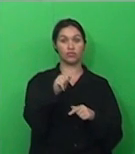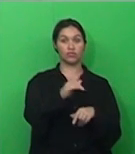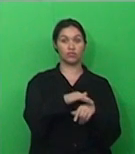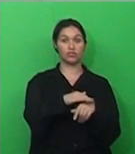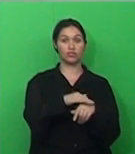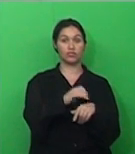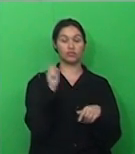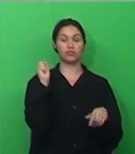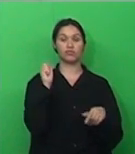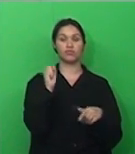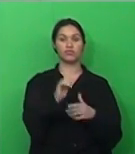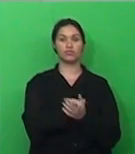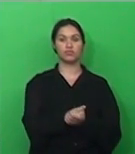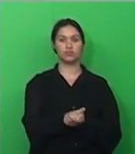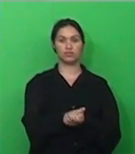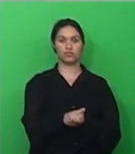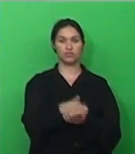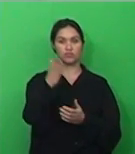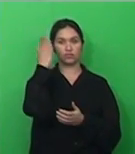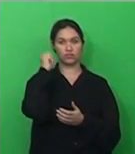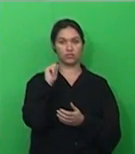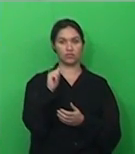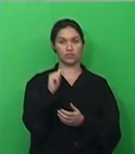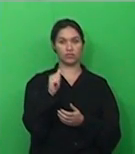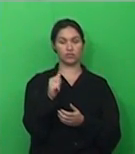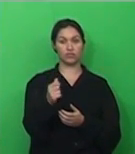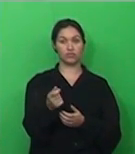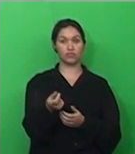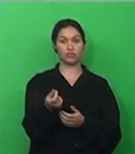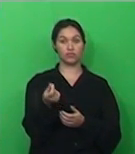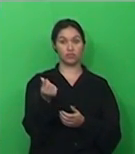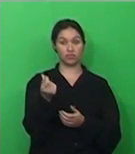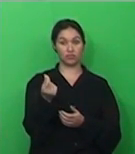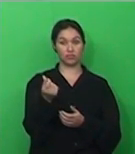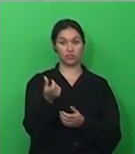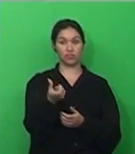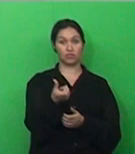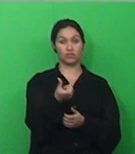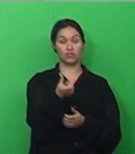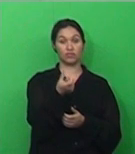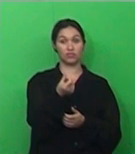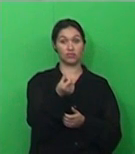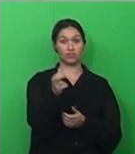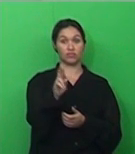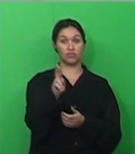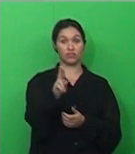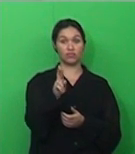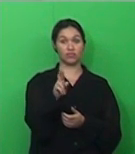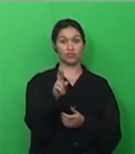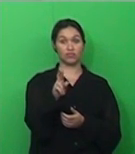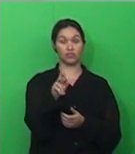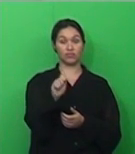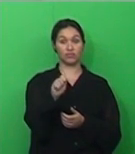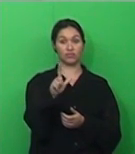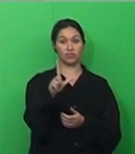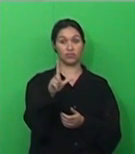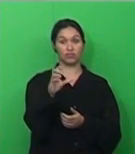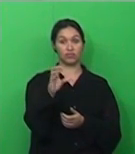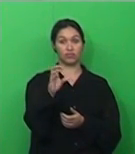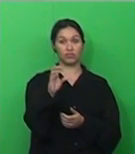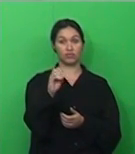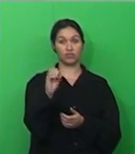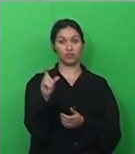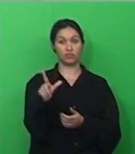infecto-contagiosas. Algo simples. Sabe quanto custa um álcool gel? R$6 um álcool gel de 500 gramas, que dura mais